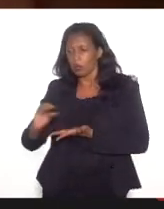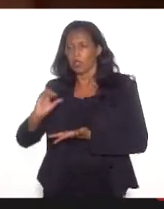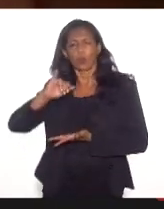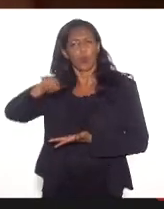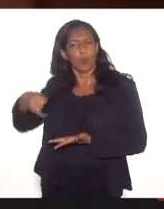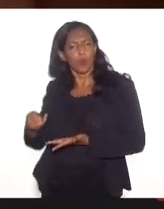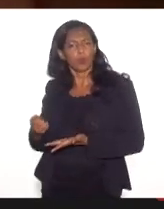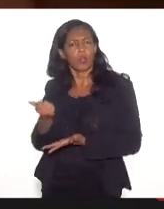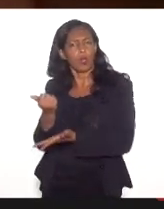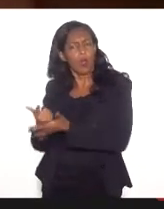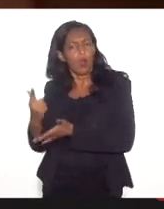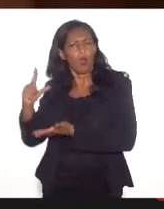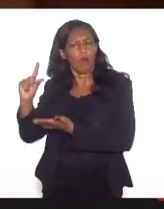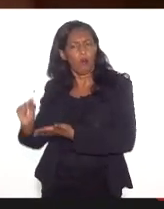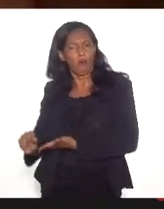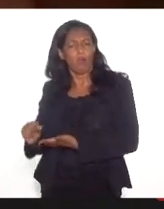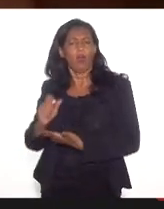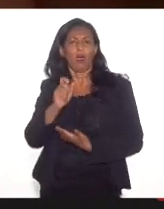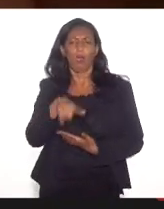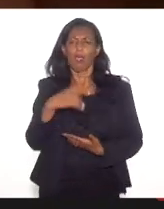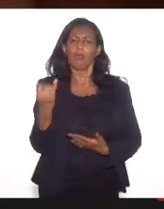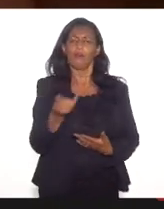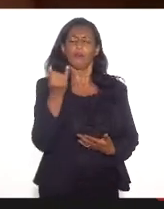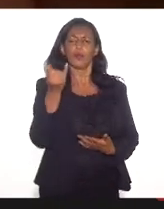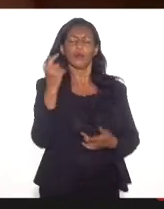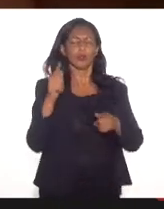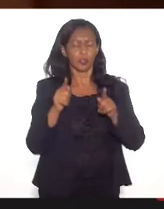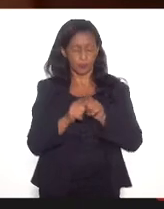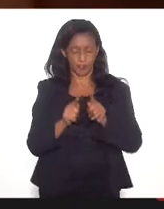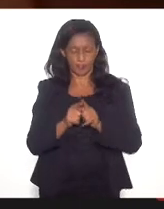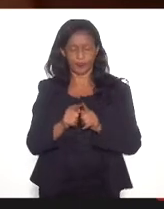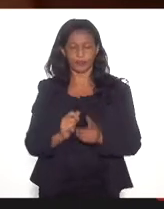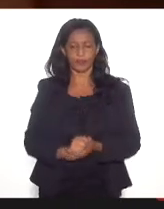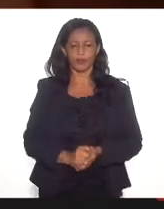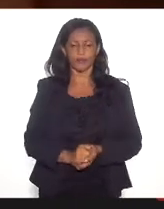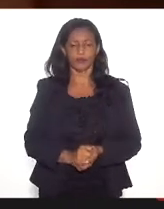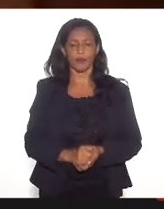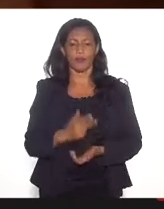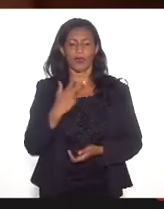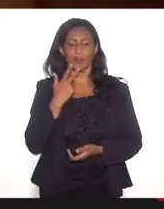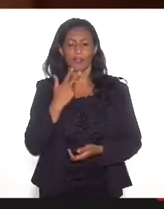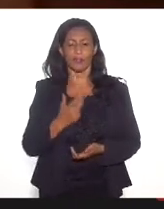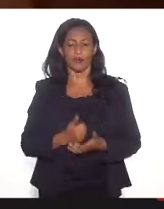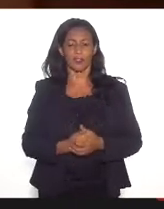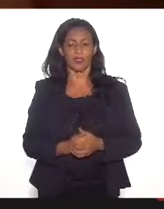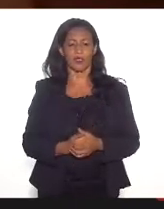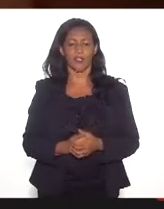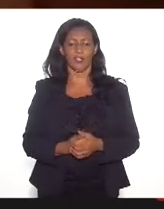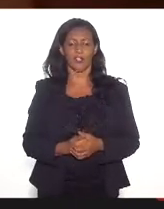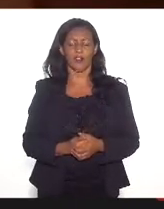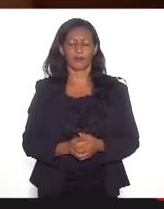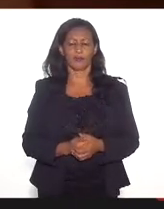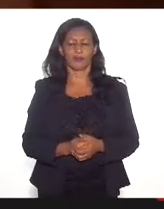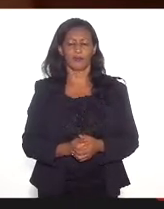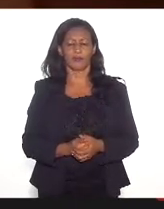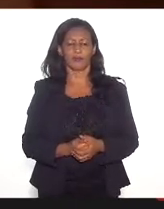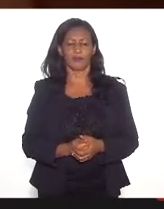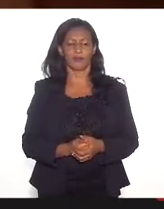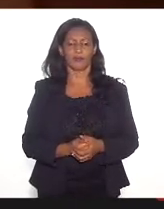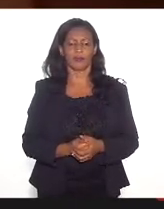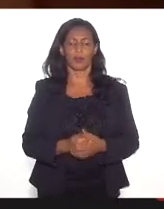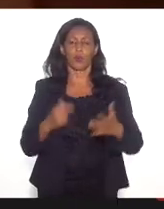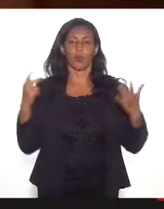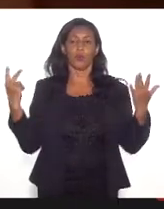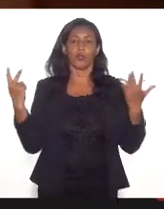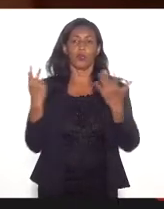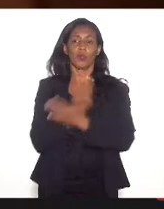importante fazer essas abordagens. E queria ainda, Renata, antes de concluir, falar que é emblemático, é emblemático o